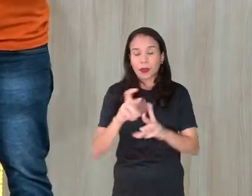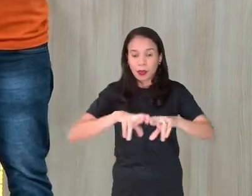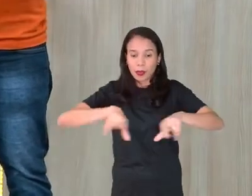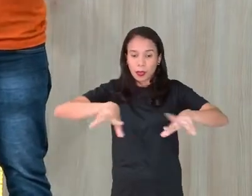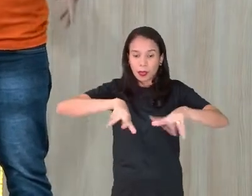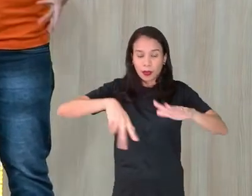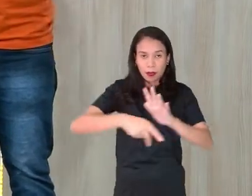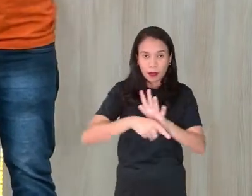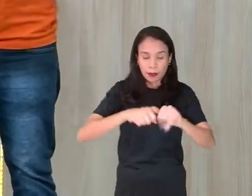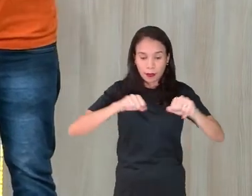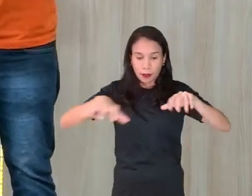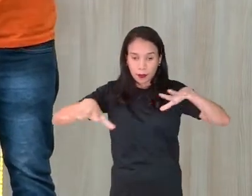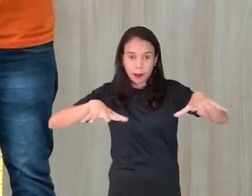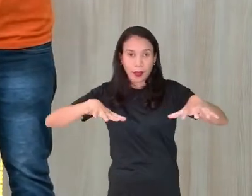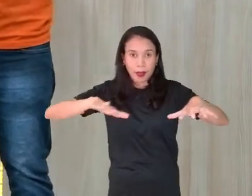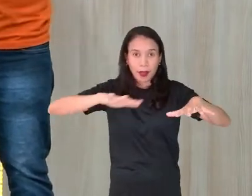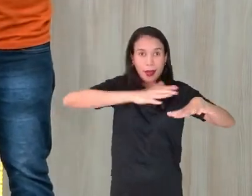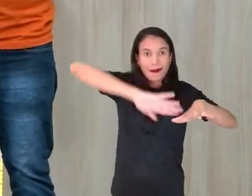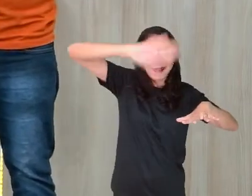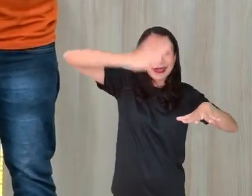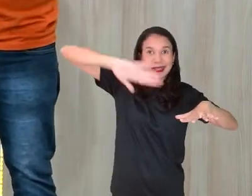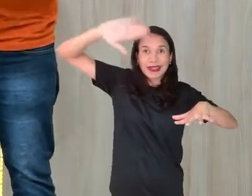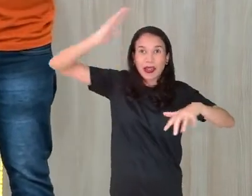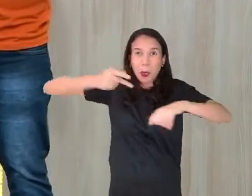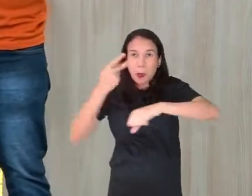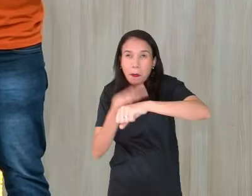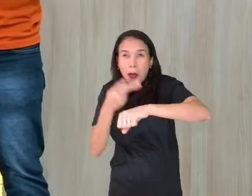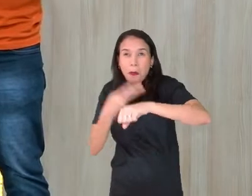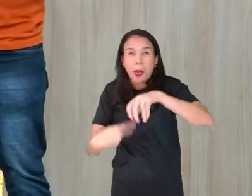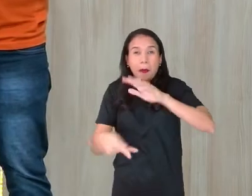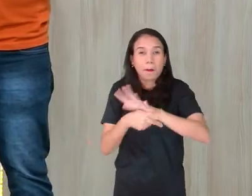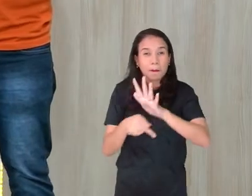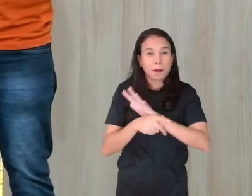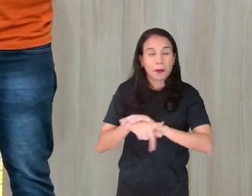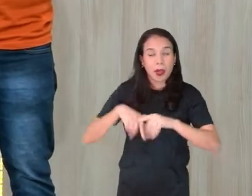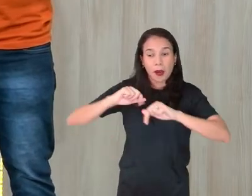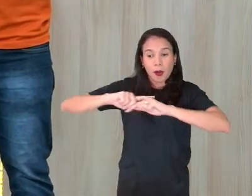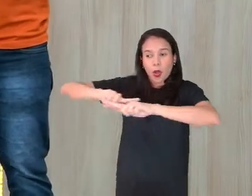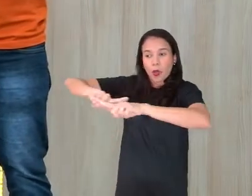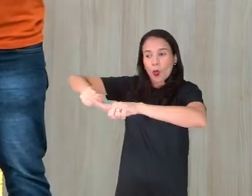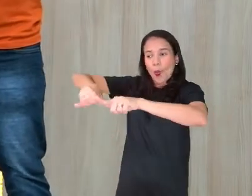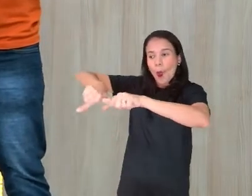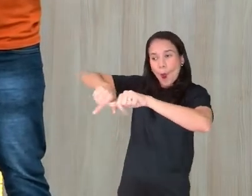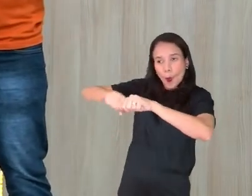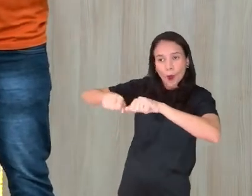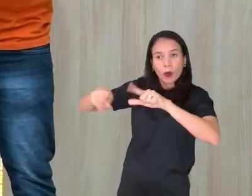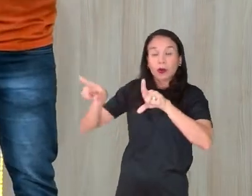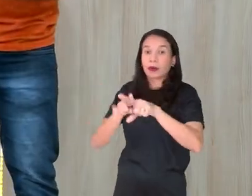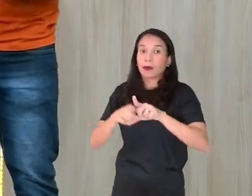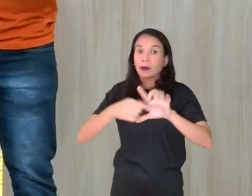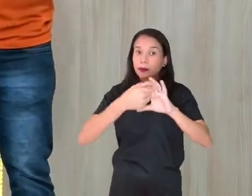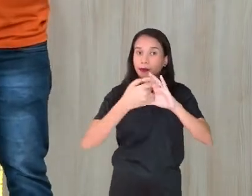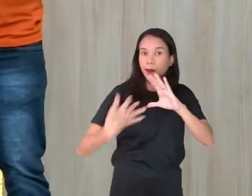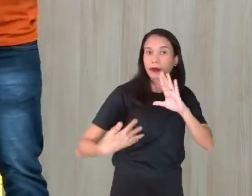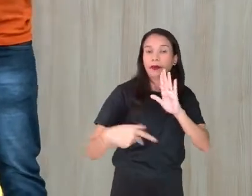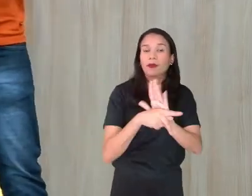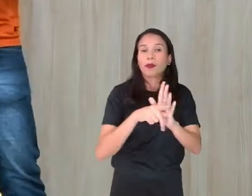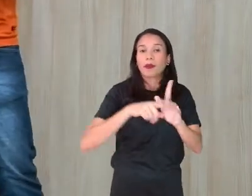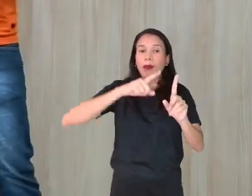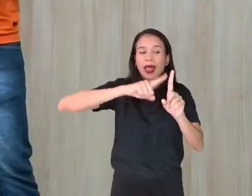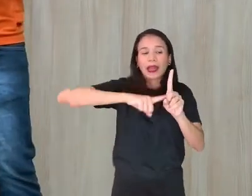distinta ali ao lado, vai ter as grandes montanhas rochosas, vai ter o deserto e tal, né, a gente vai ter uma peculiaridade de clima,